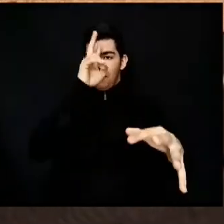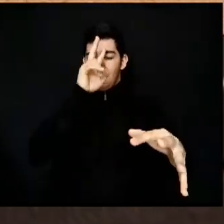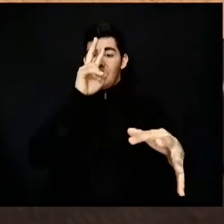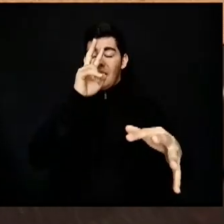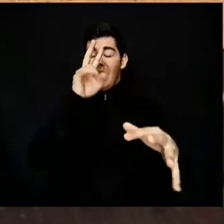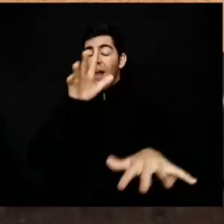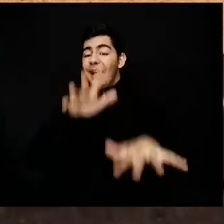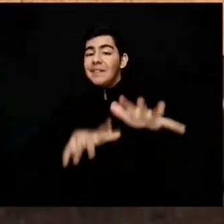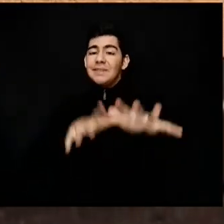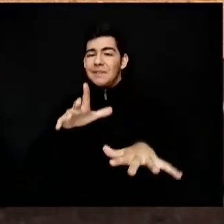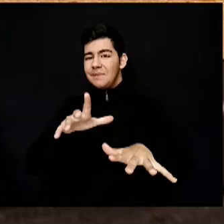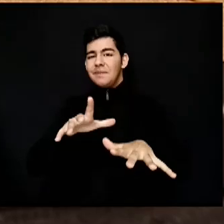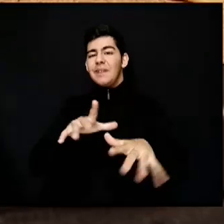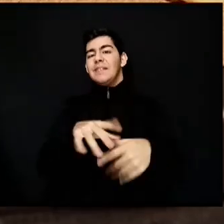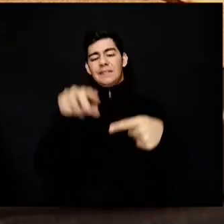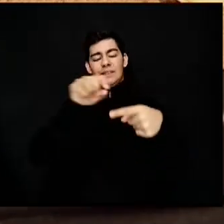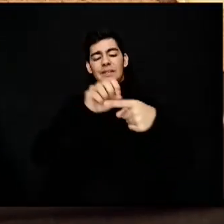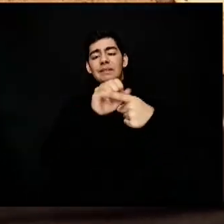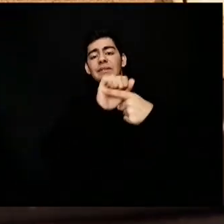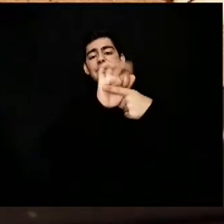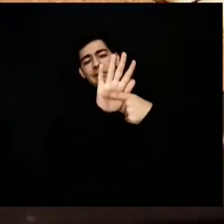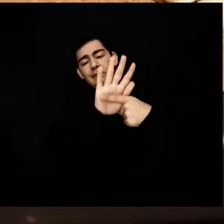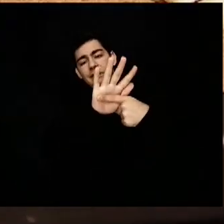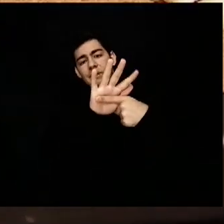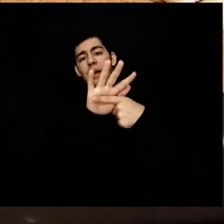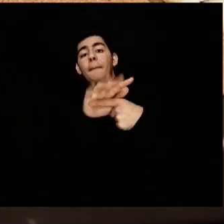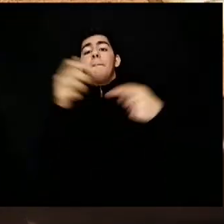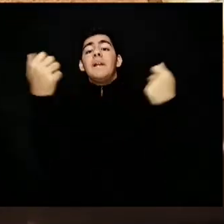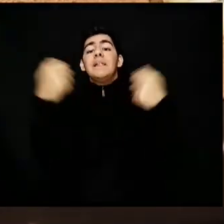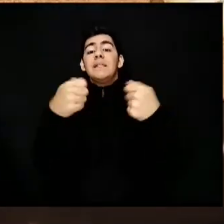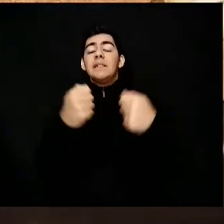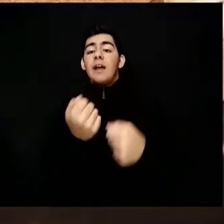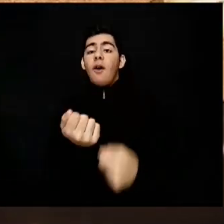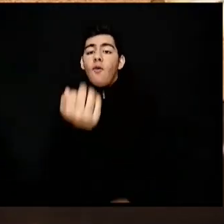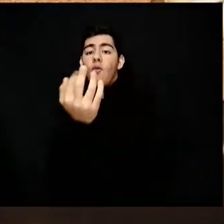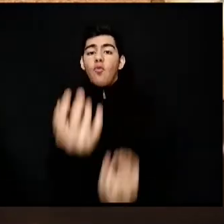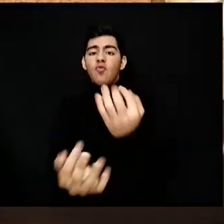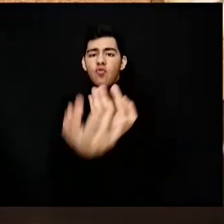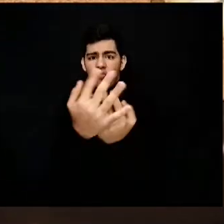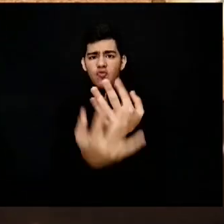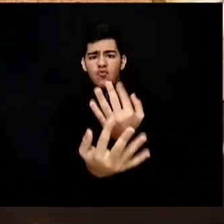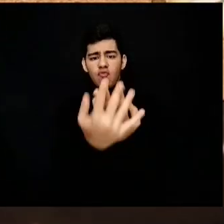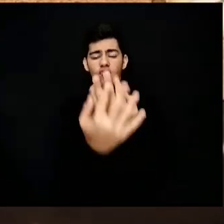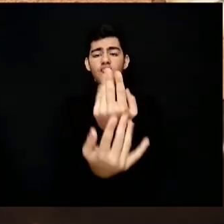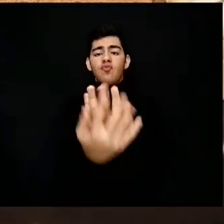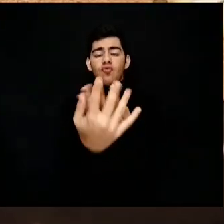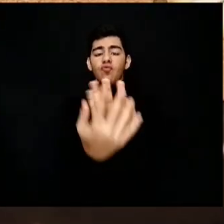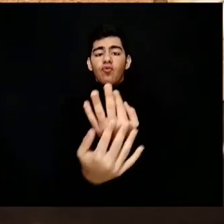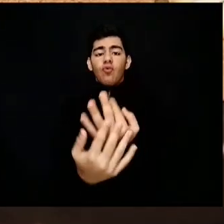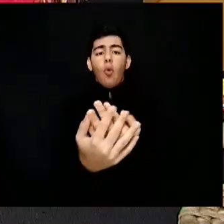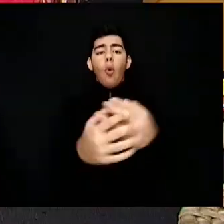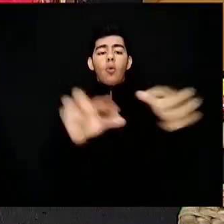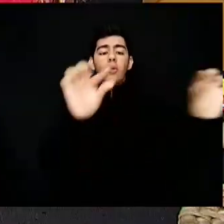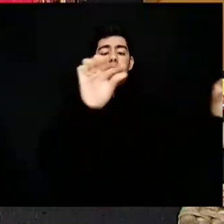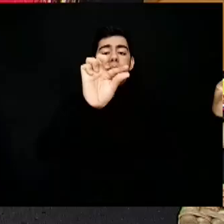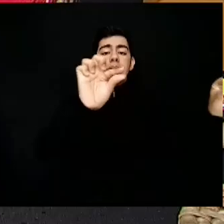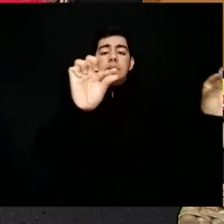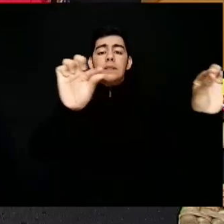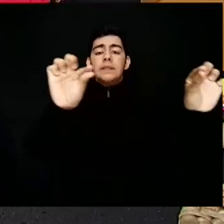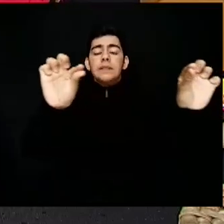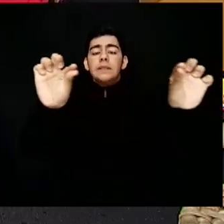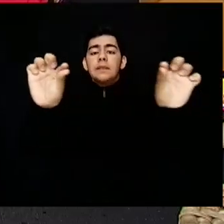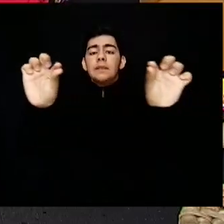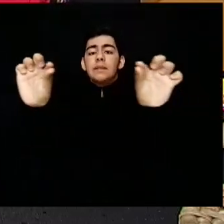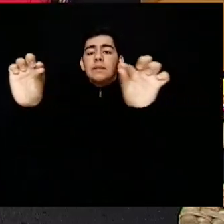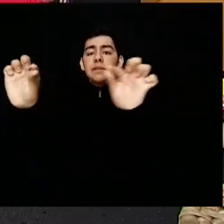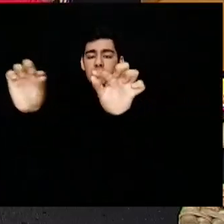é necessário que a gente queime ou com uma vela ou com um isqueiro para que a peça não se desmanche com o